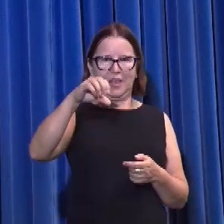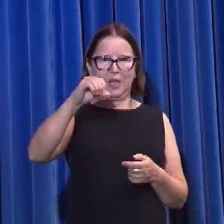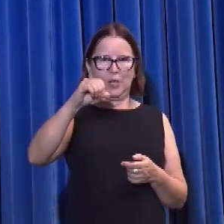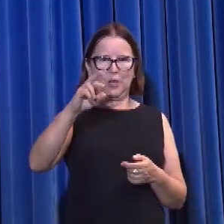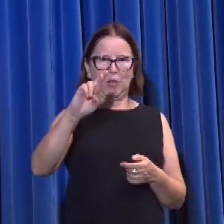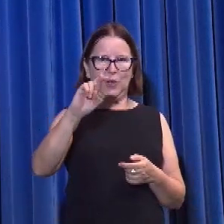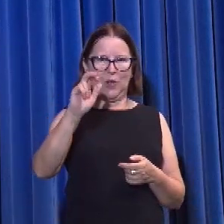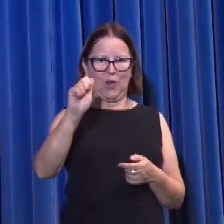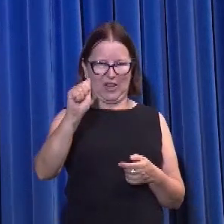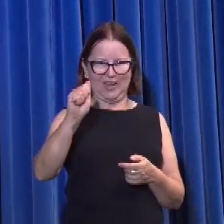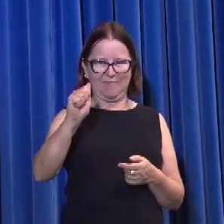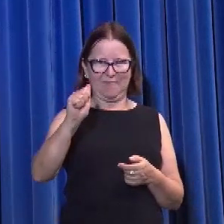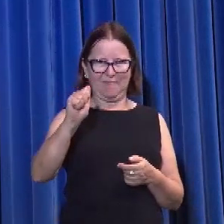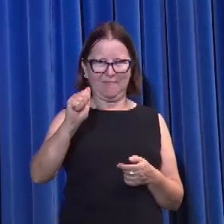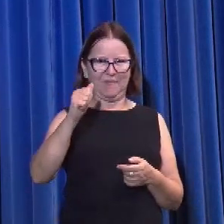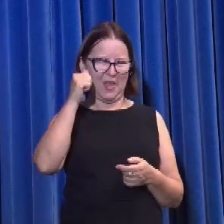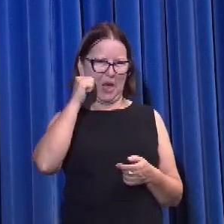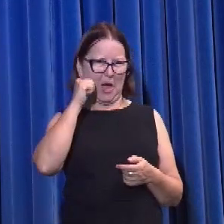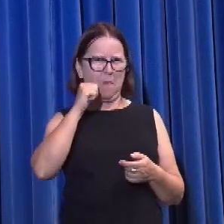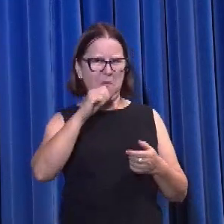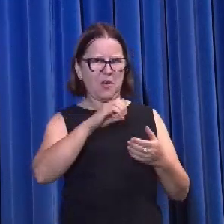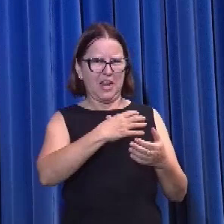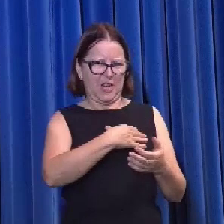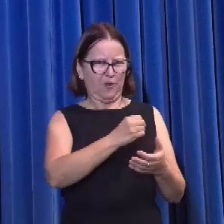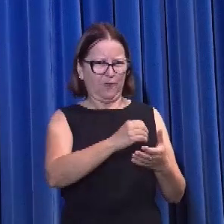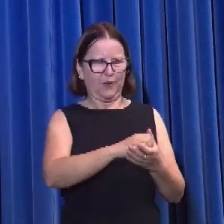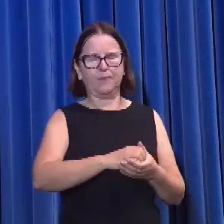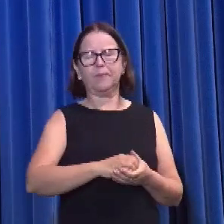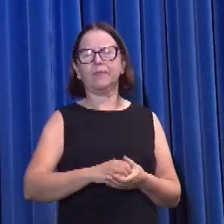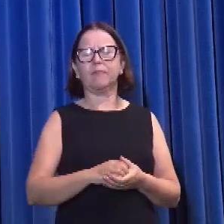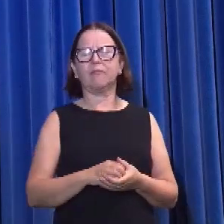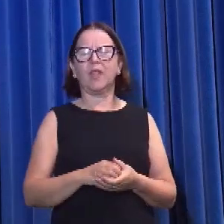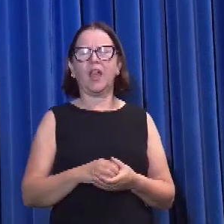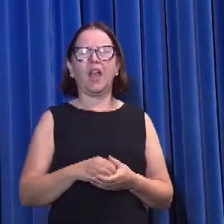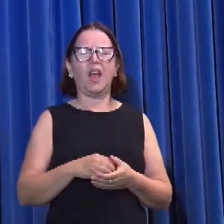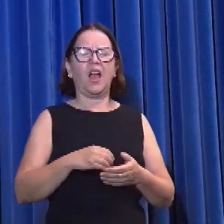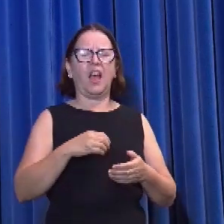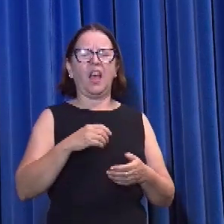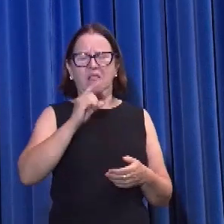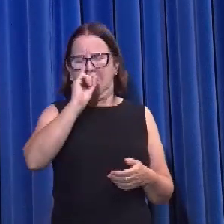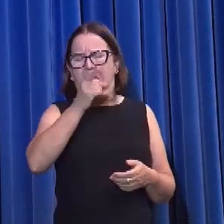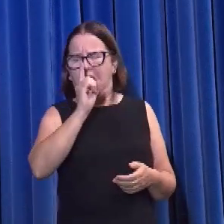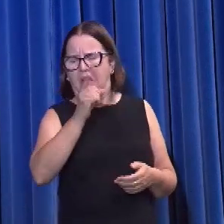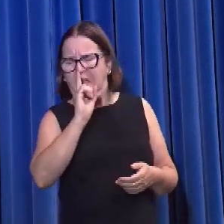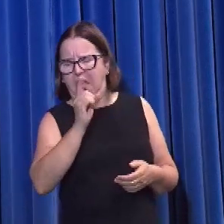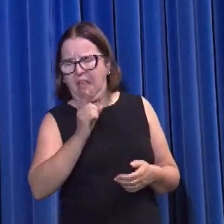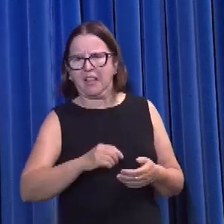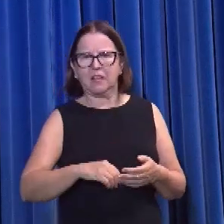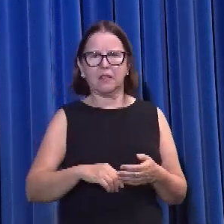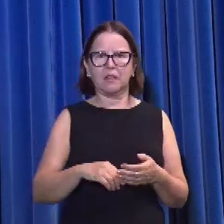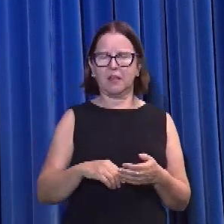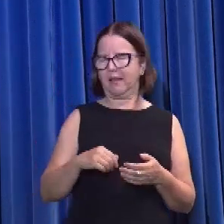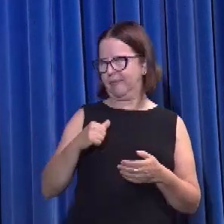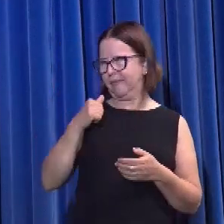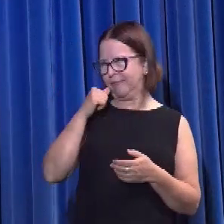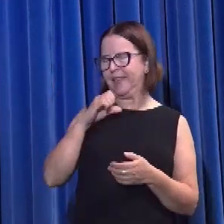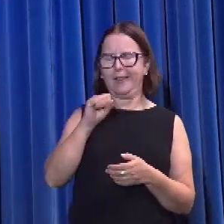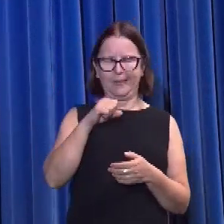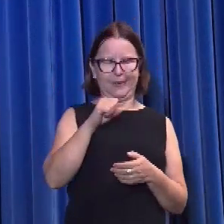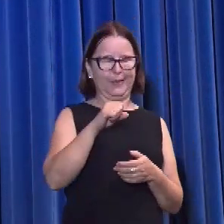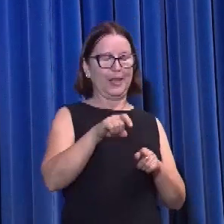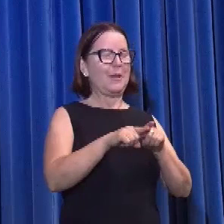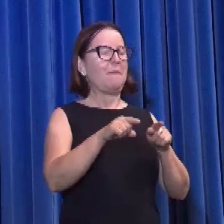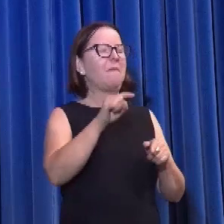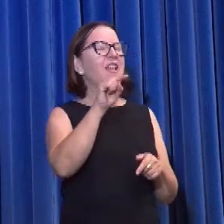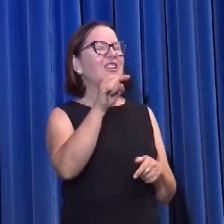E aí ele colocou um adendo lá na nora. Ela disse: sim senhor, mas o senhor também